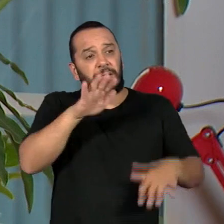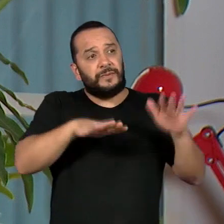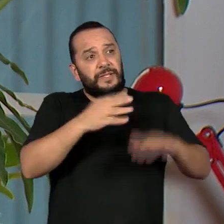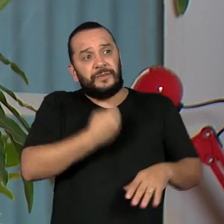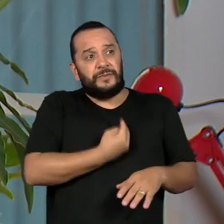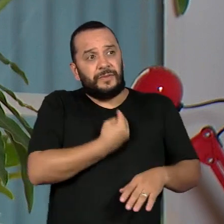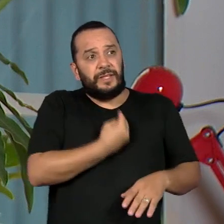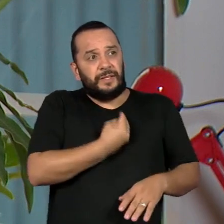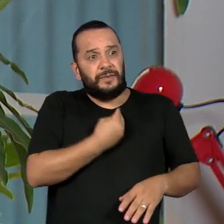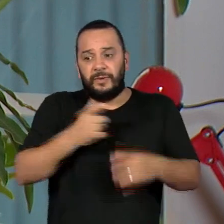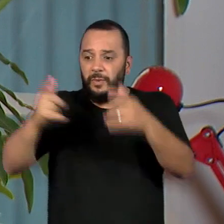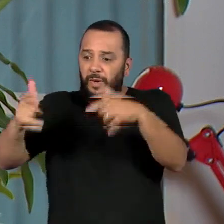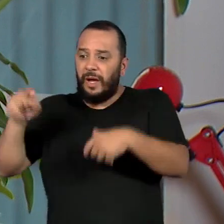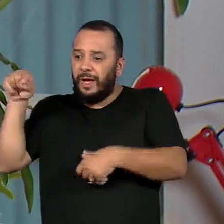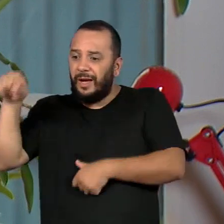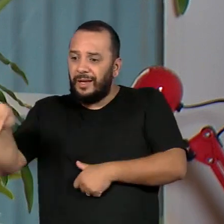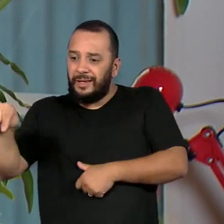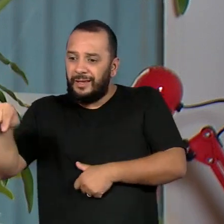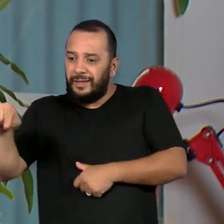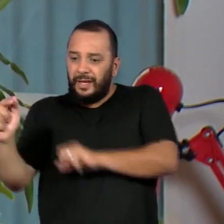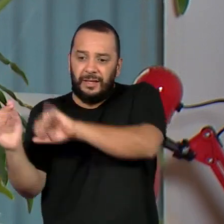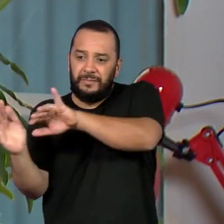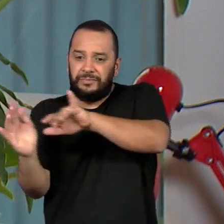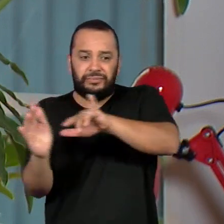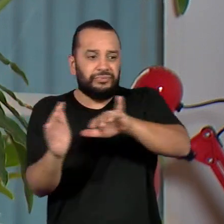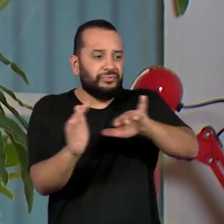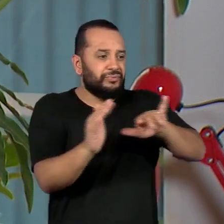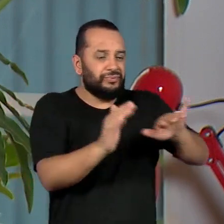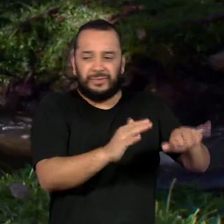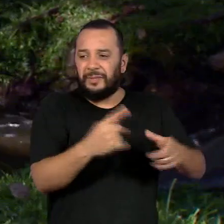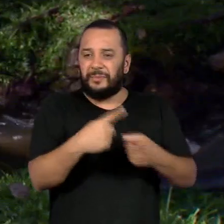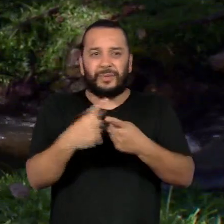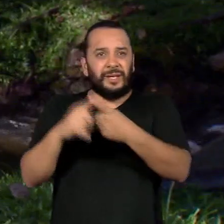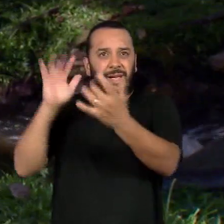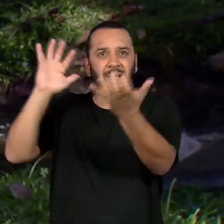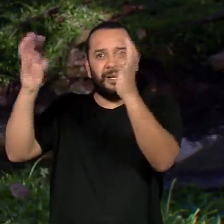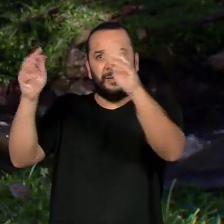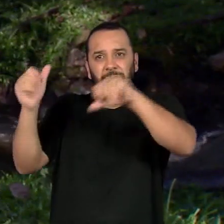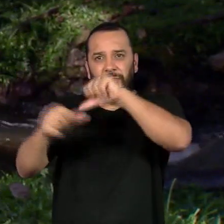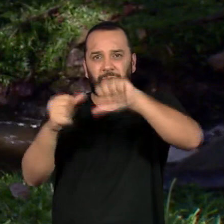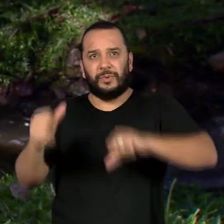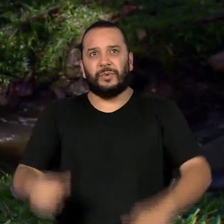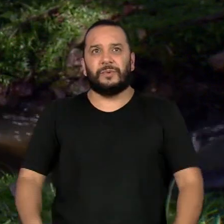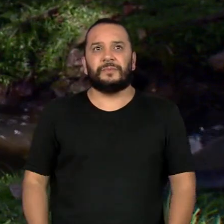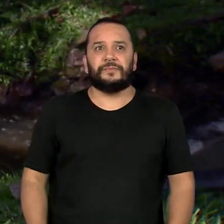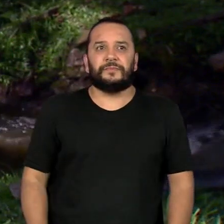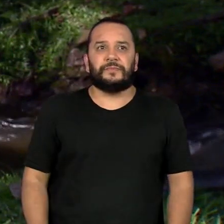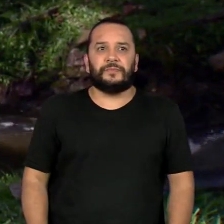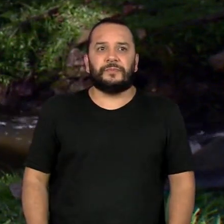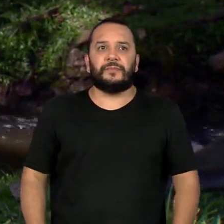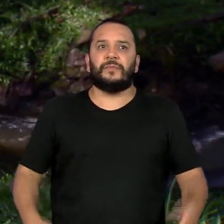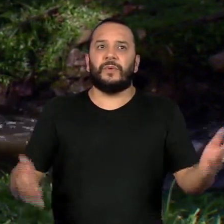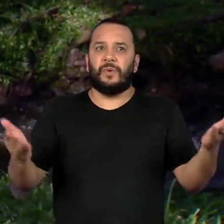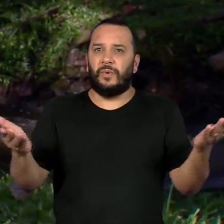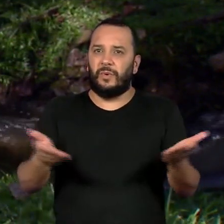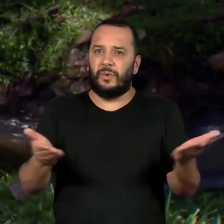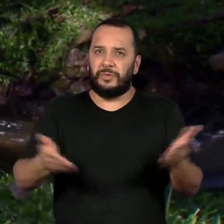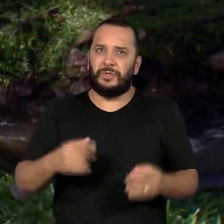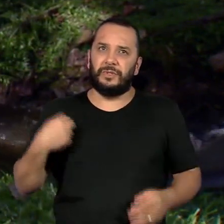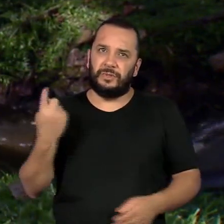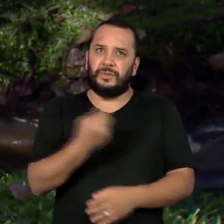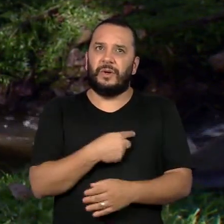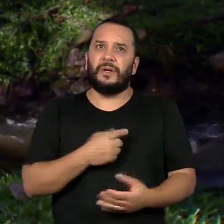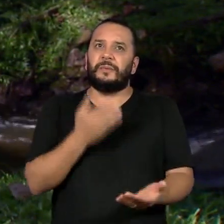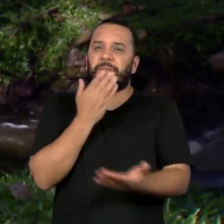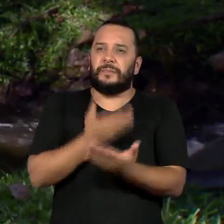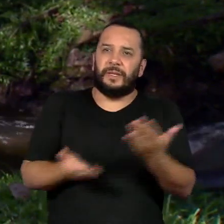não poderão mais ocorrer naquela região porque as condições climáticas se alteraram. Em ritmo veloz, perdemos espécies de plantas